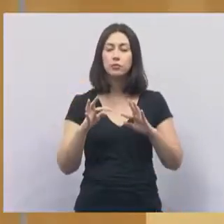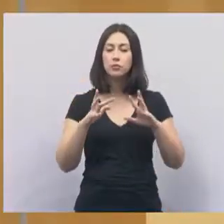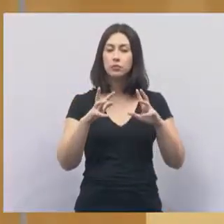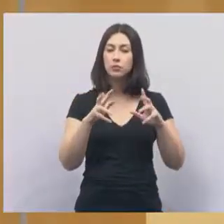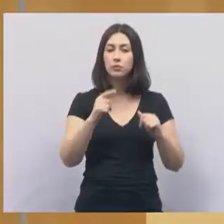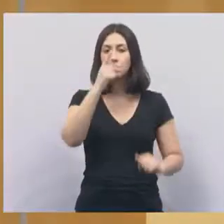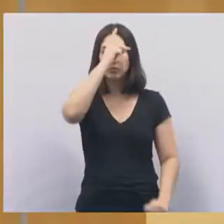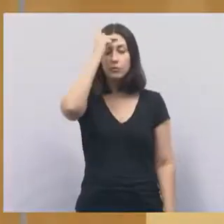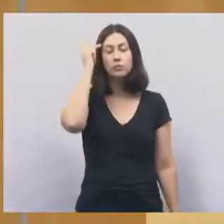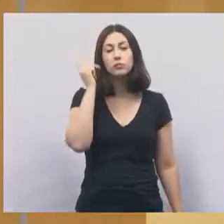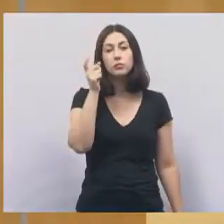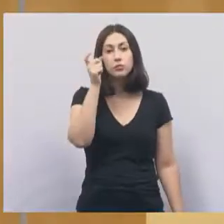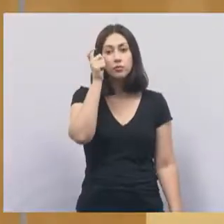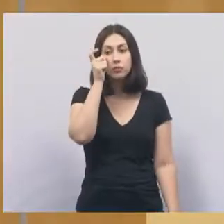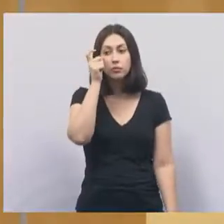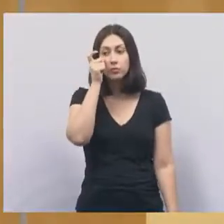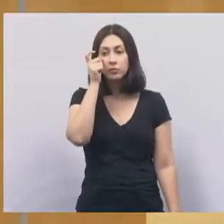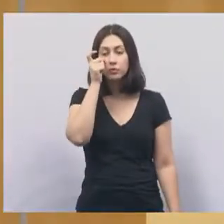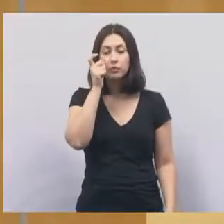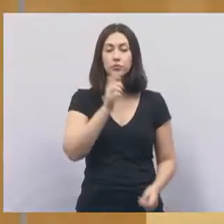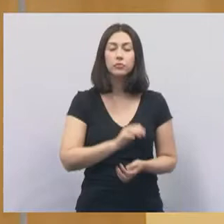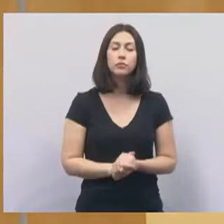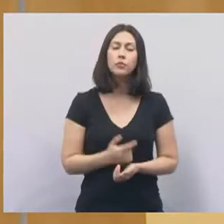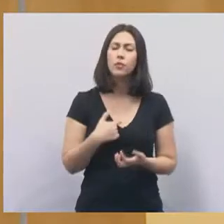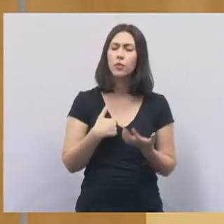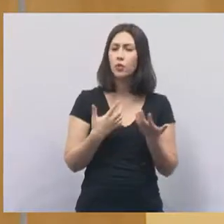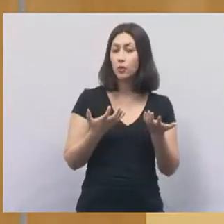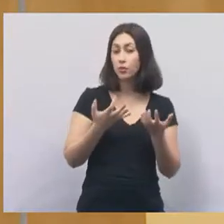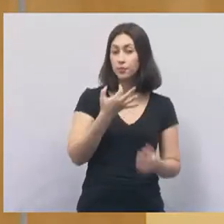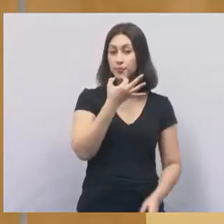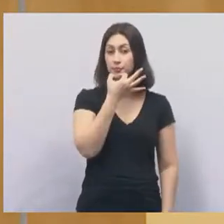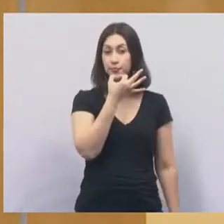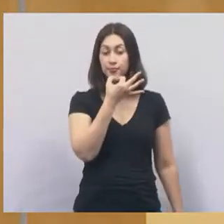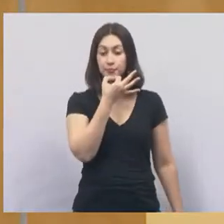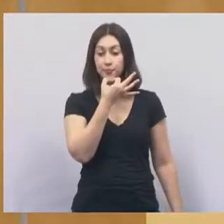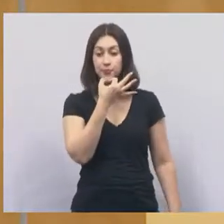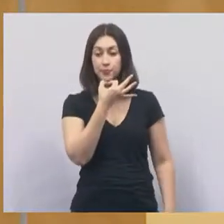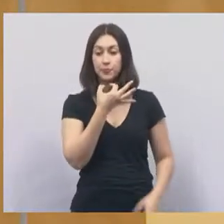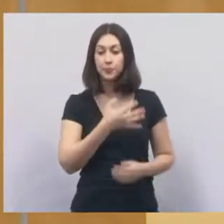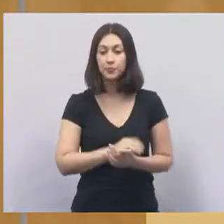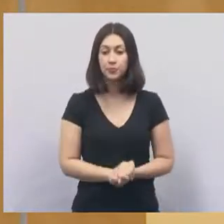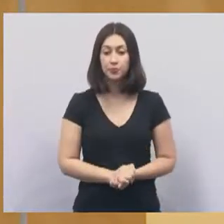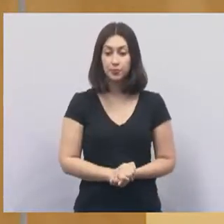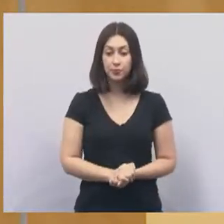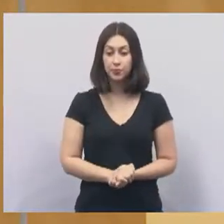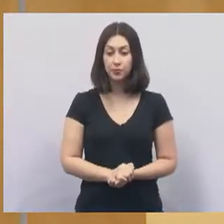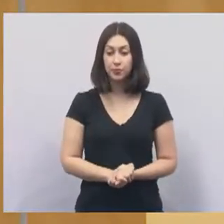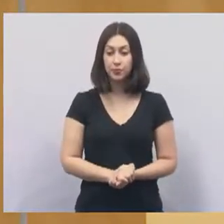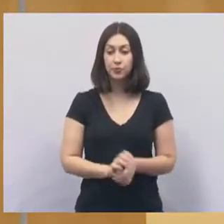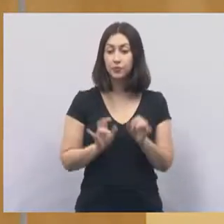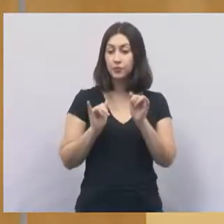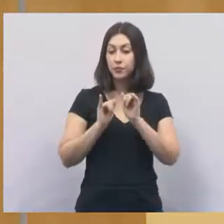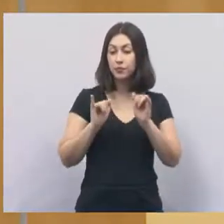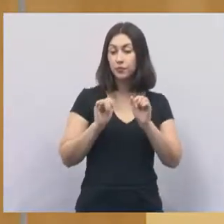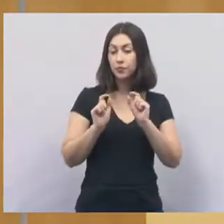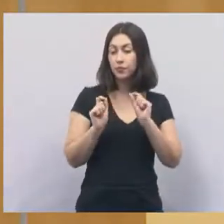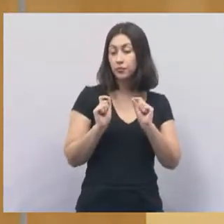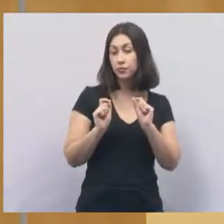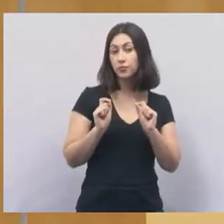assistem também consegue tá contribuindo com o projeto e dizer